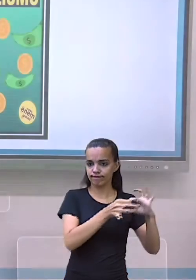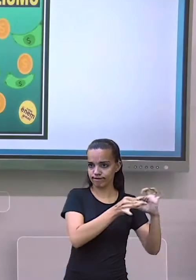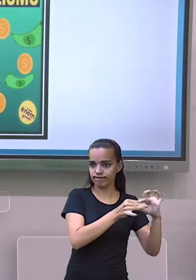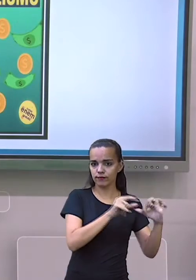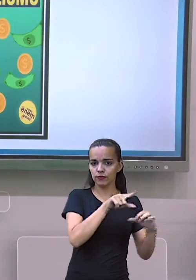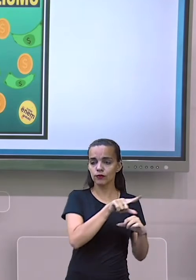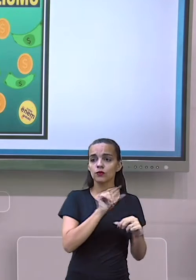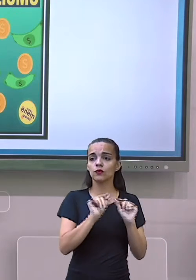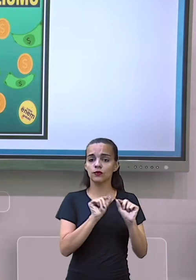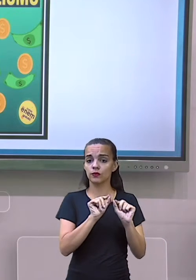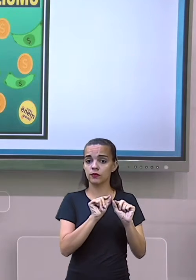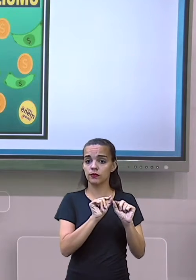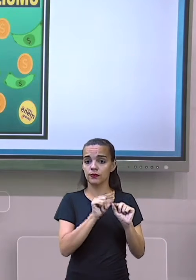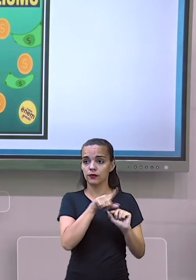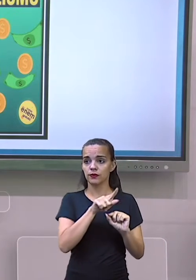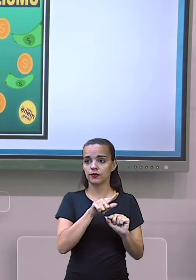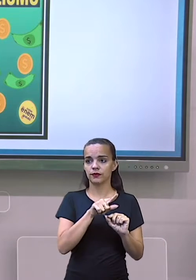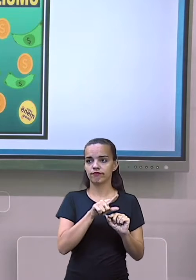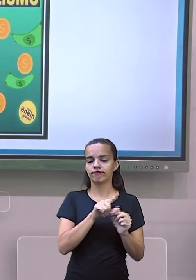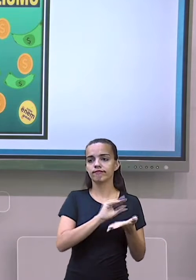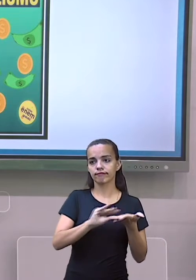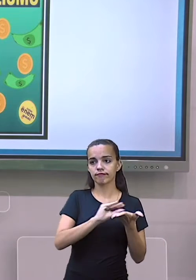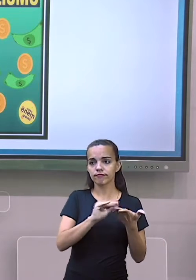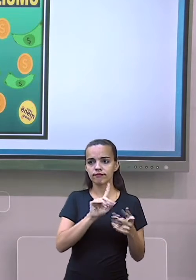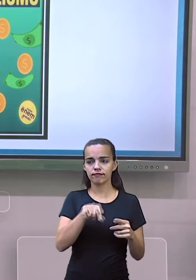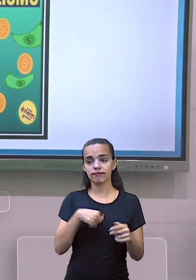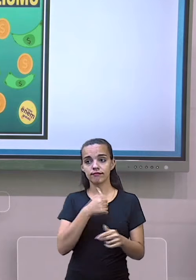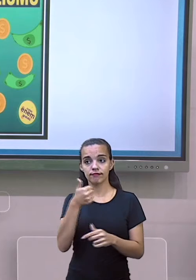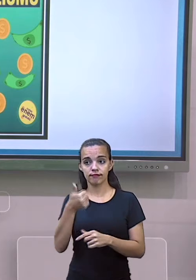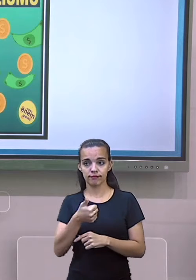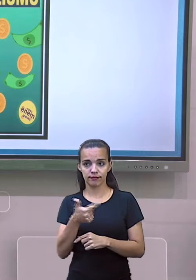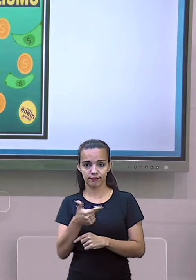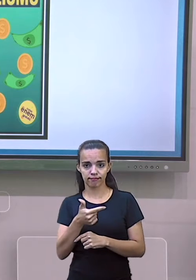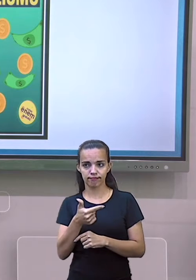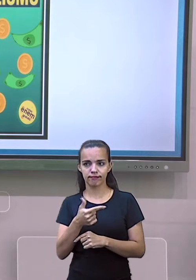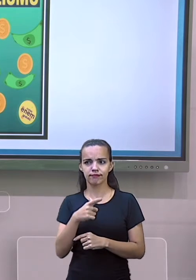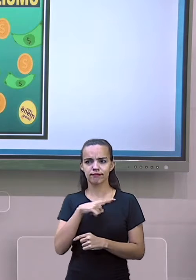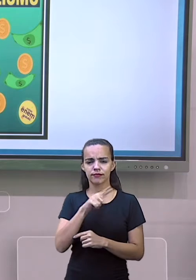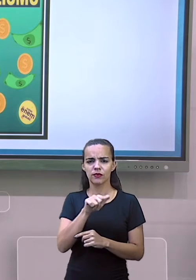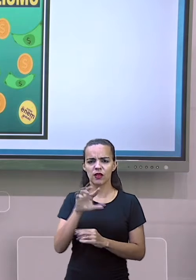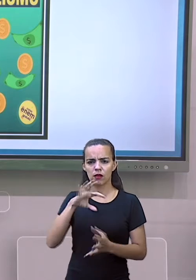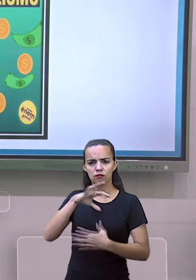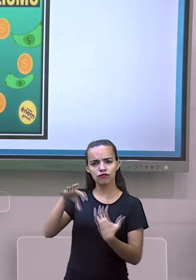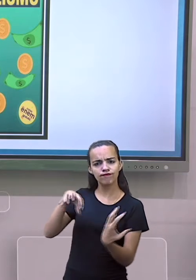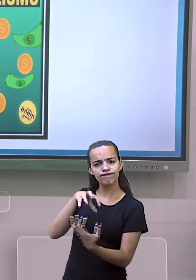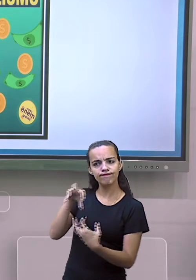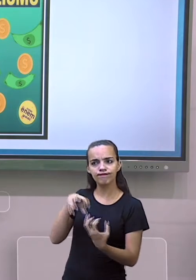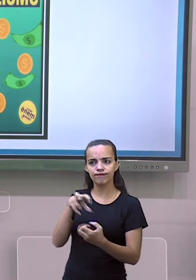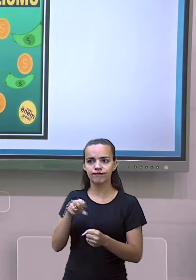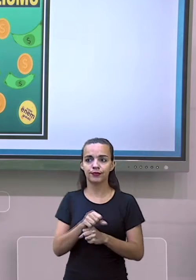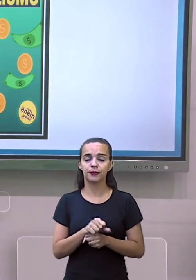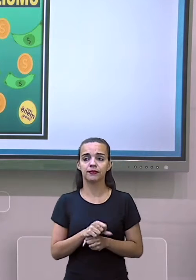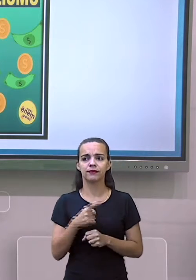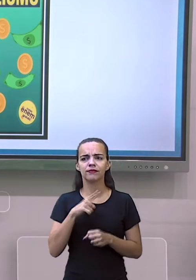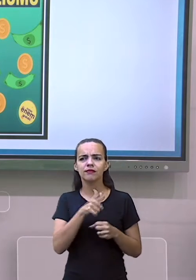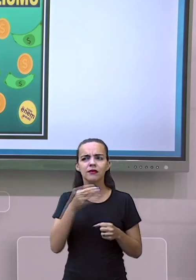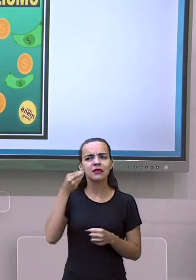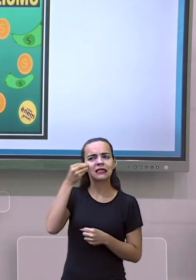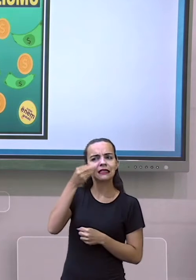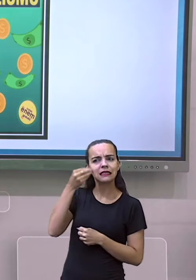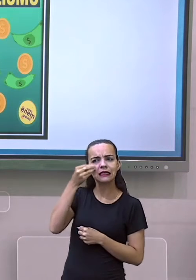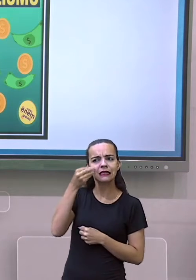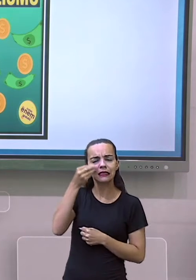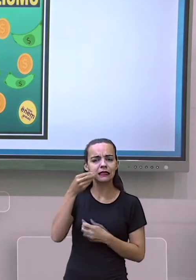A primeira corrente era reformista, a segunda revolucionária. Porém, as experiências reais